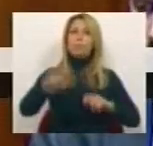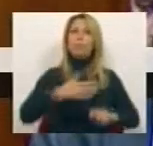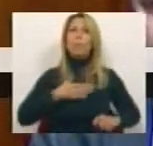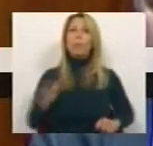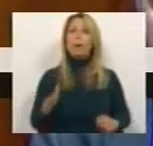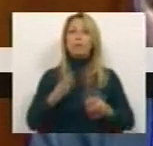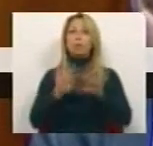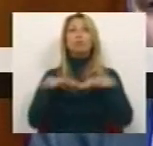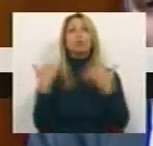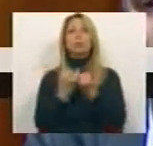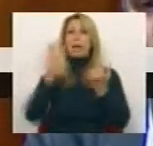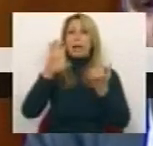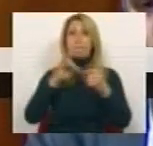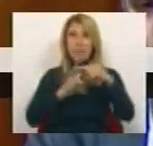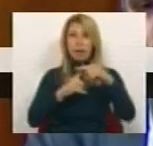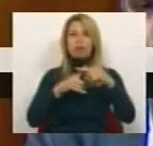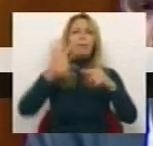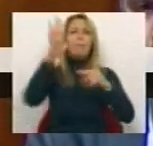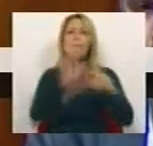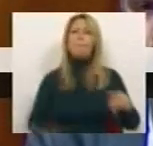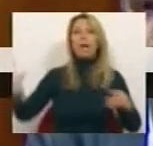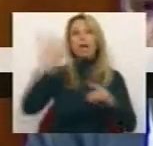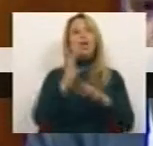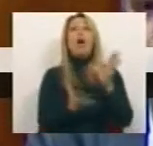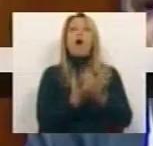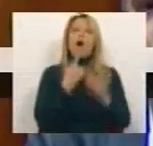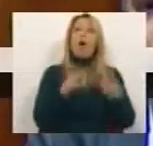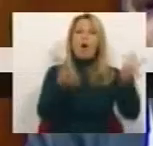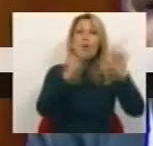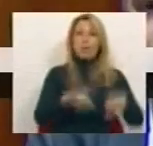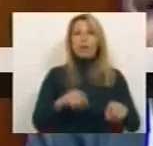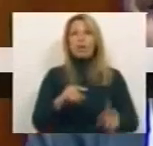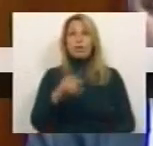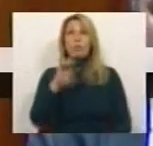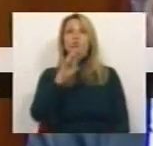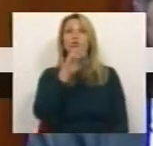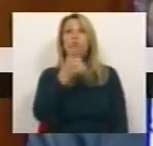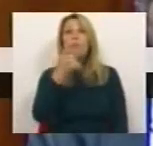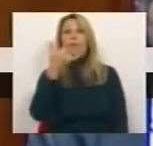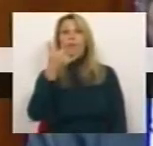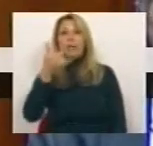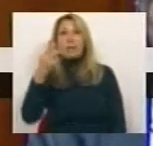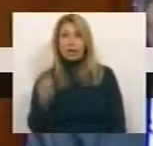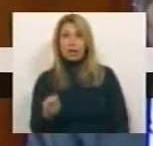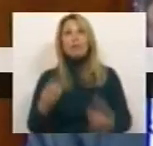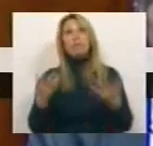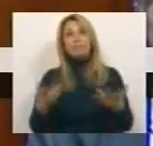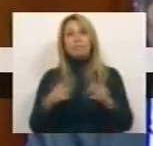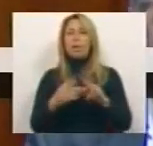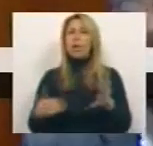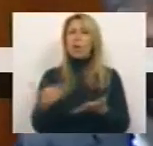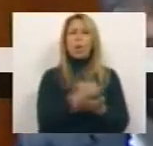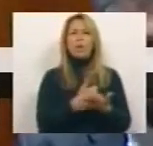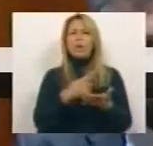social mais a todo o país e vamos recuperar o Sub-23, por sugestão gerada neste mesmo Parlamento, sem condição de recursos a nível